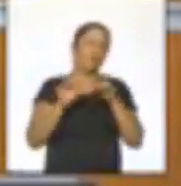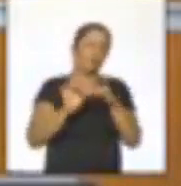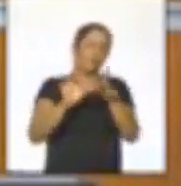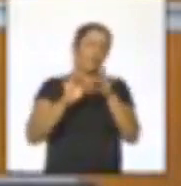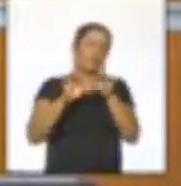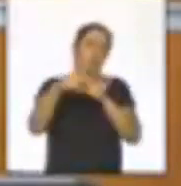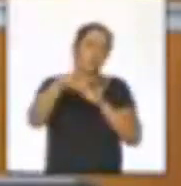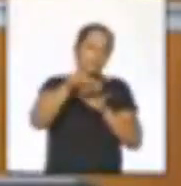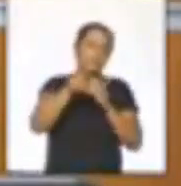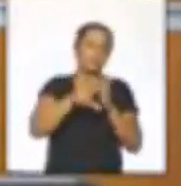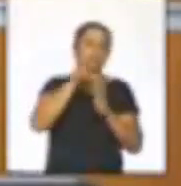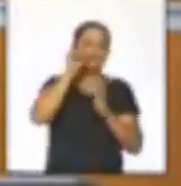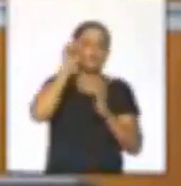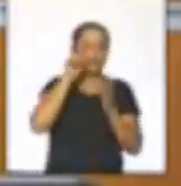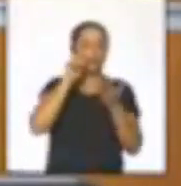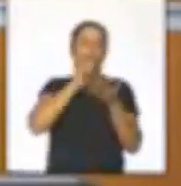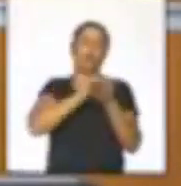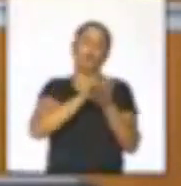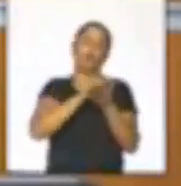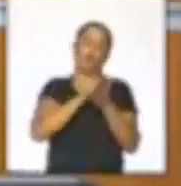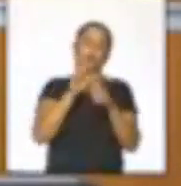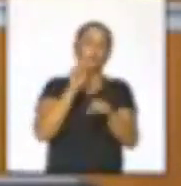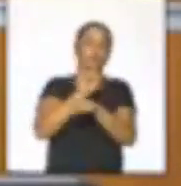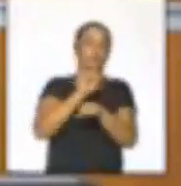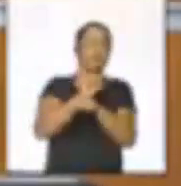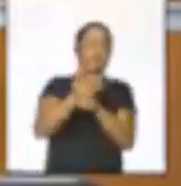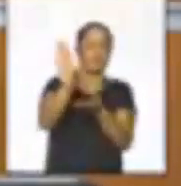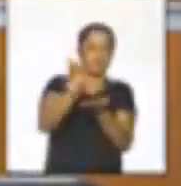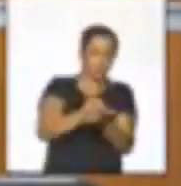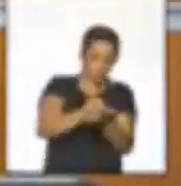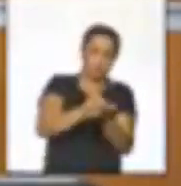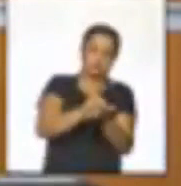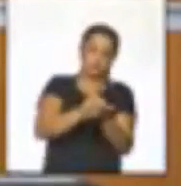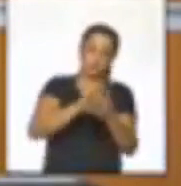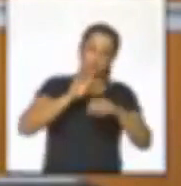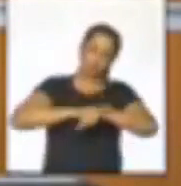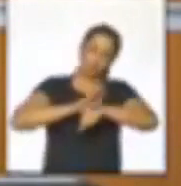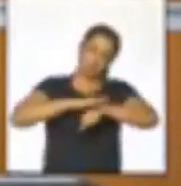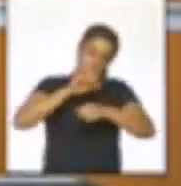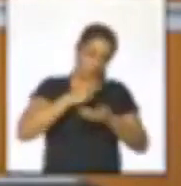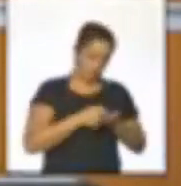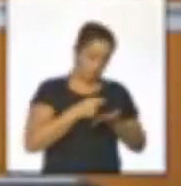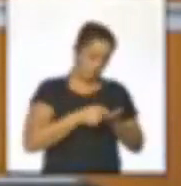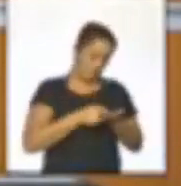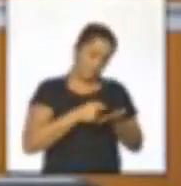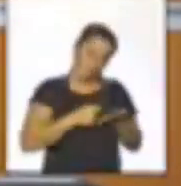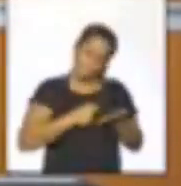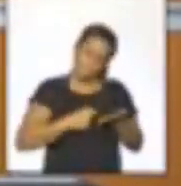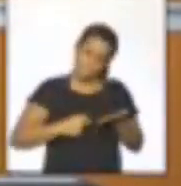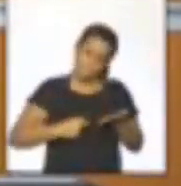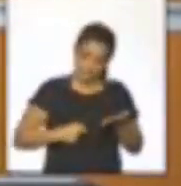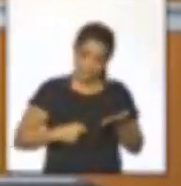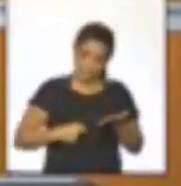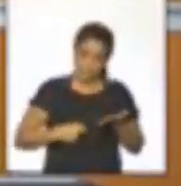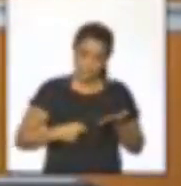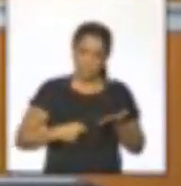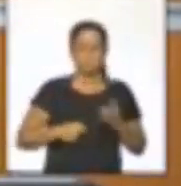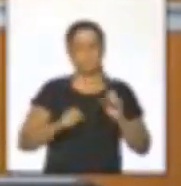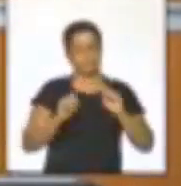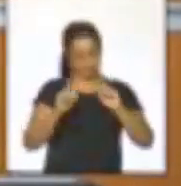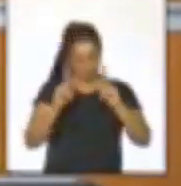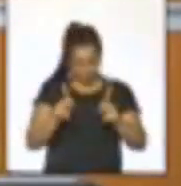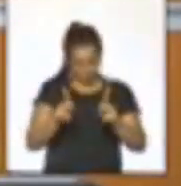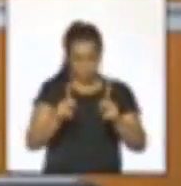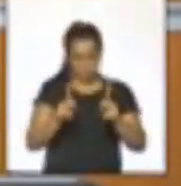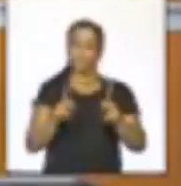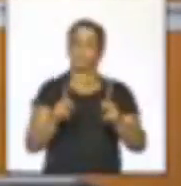ainda a opção para você fazer a cópia no seu caderno, tá? Dessa resolução desse último caso,